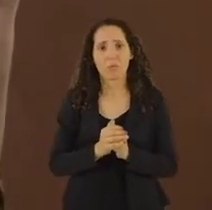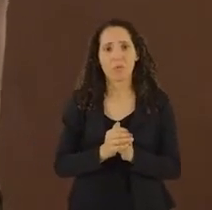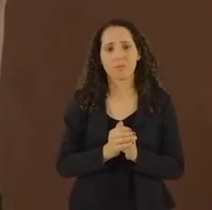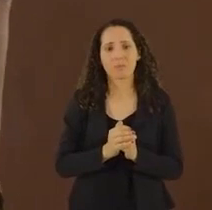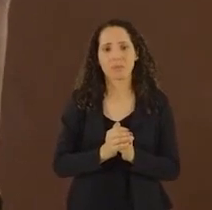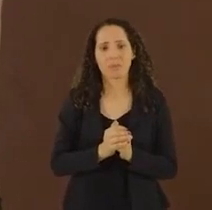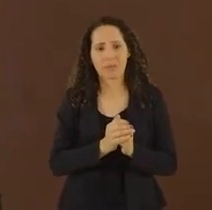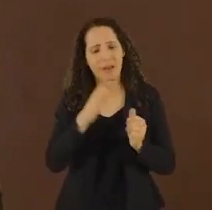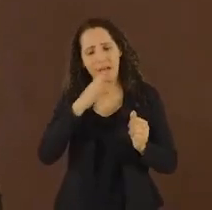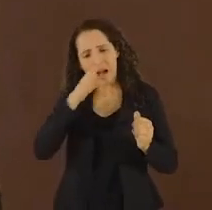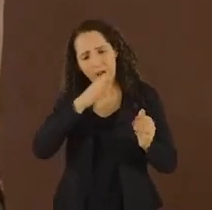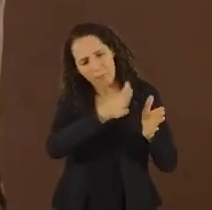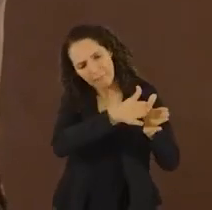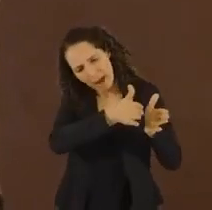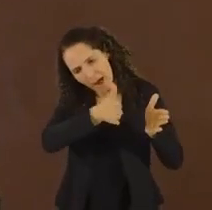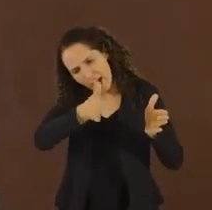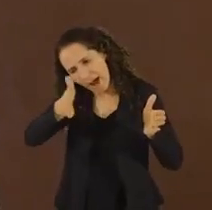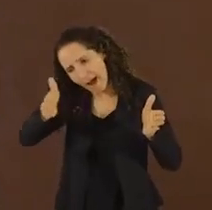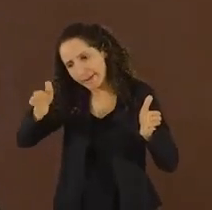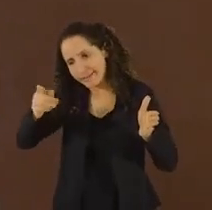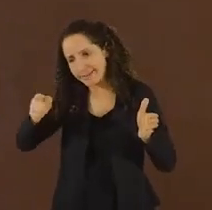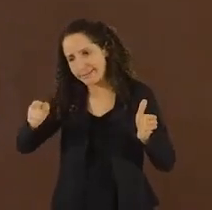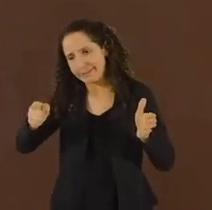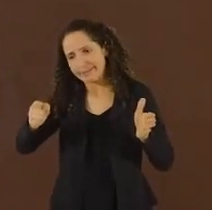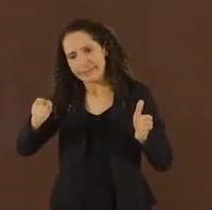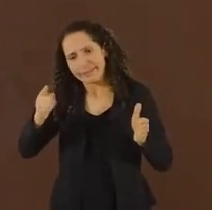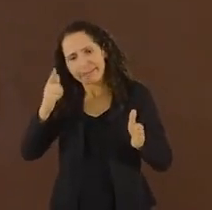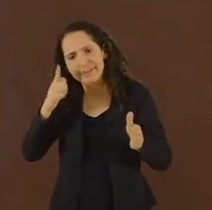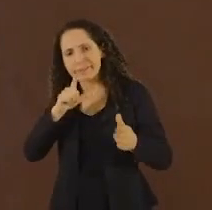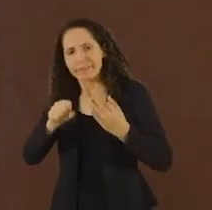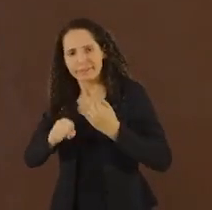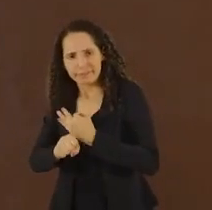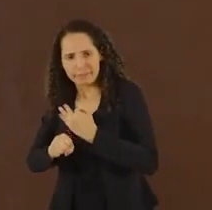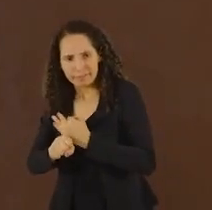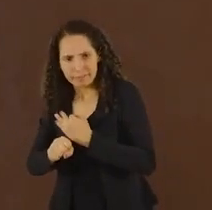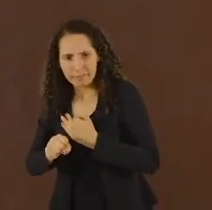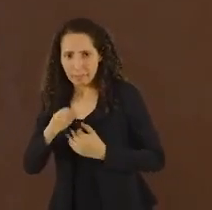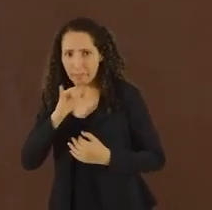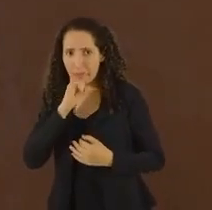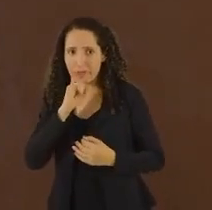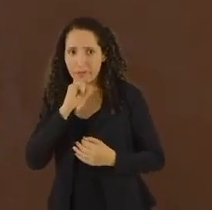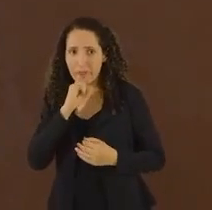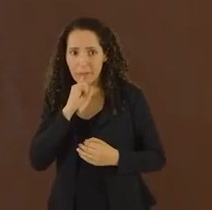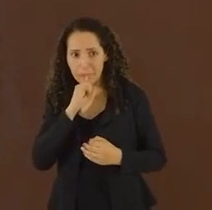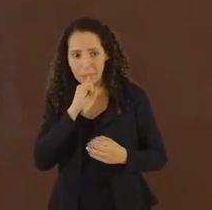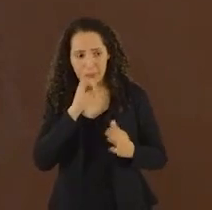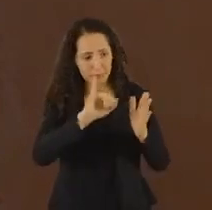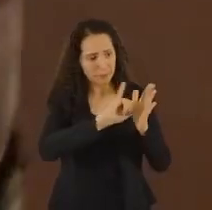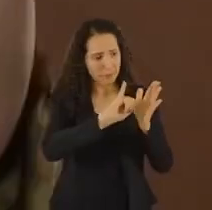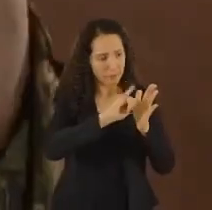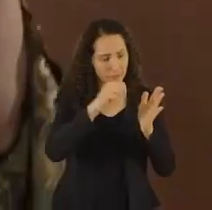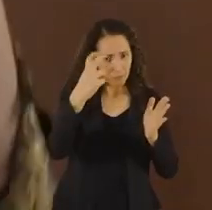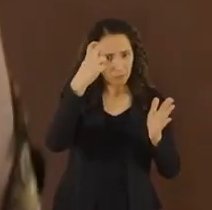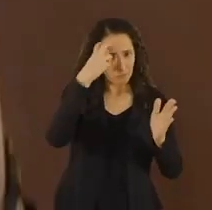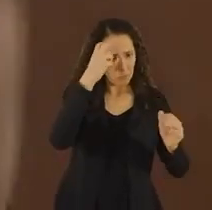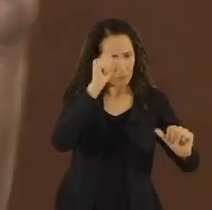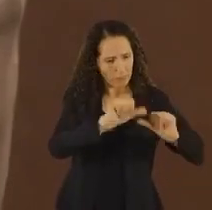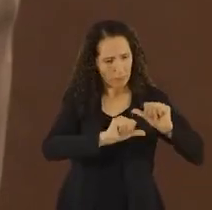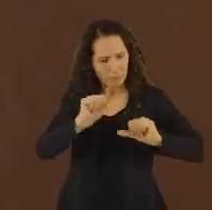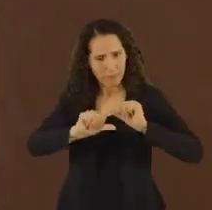outra resiste ainda mais então na medida que você pressiona desse lado pela transformação dessas identidades culturais